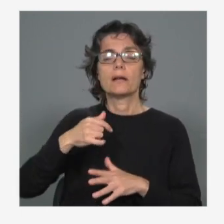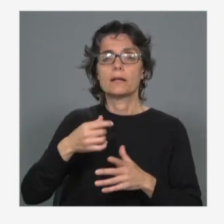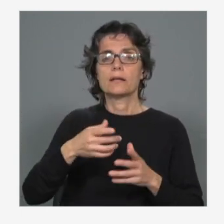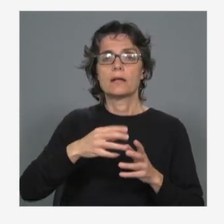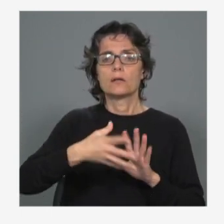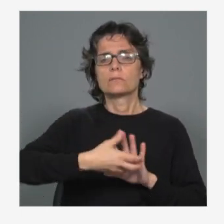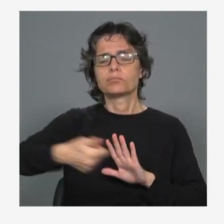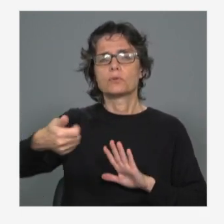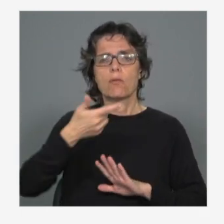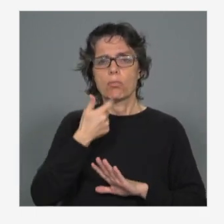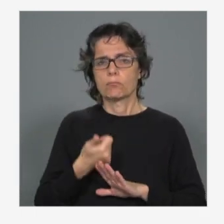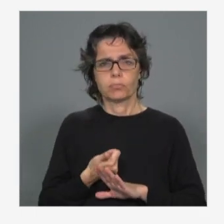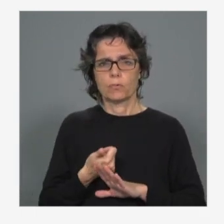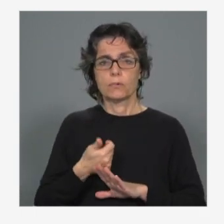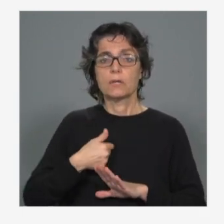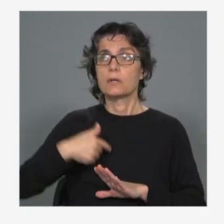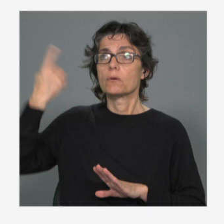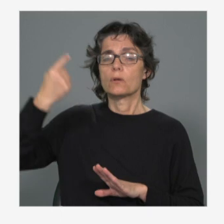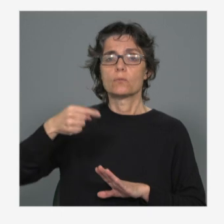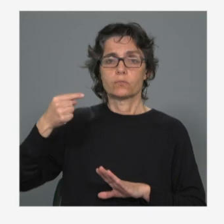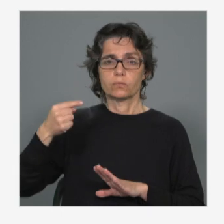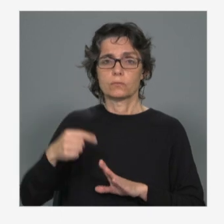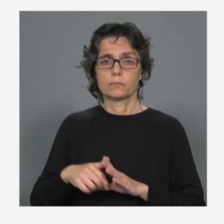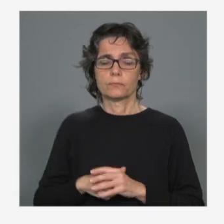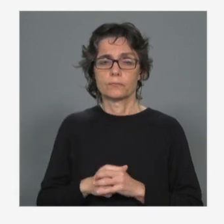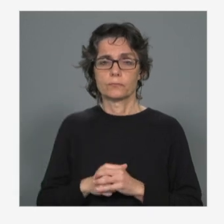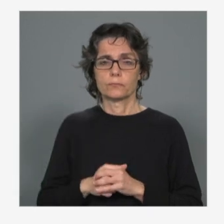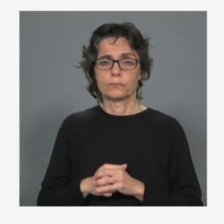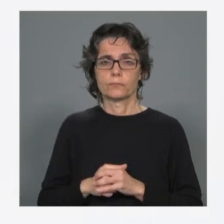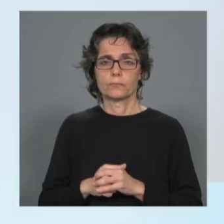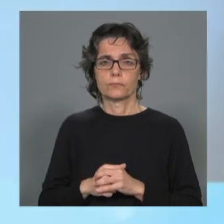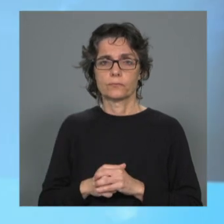Pai. Eu e o Pai somos um.